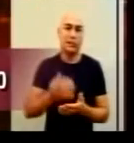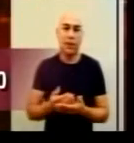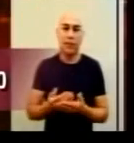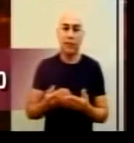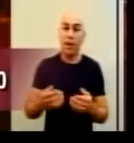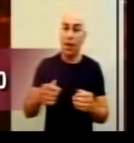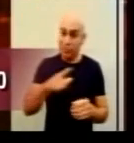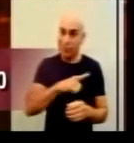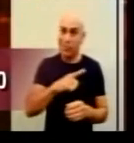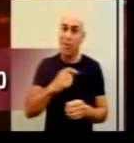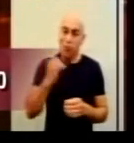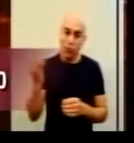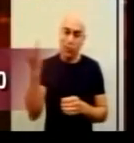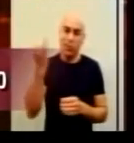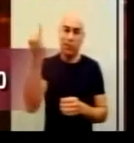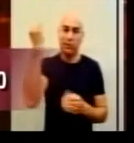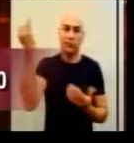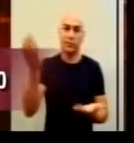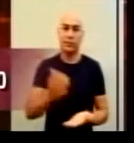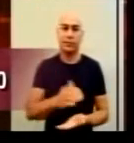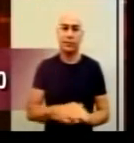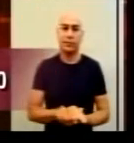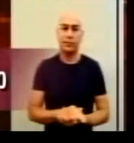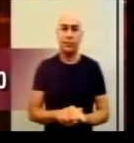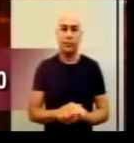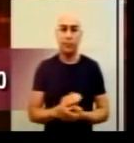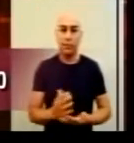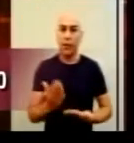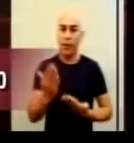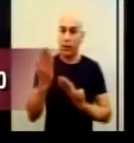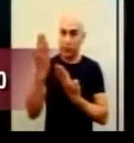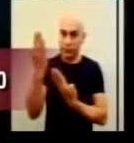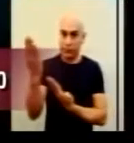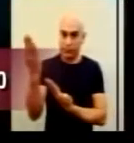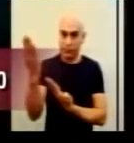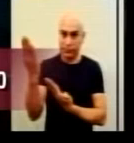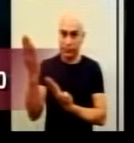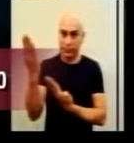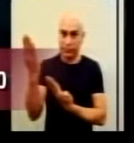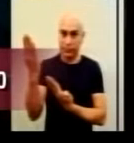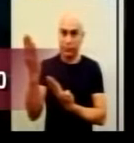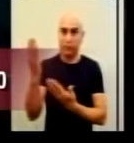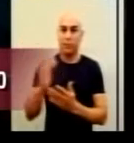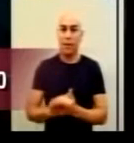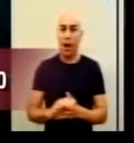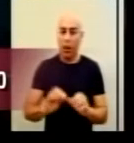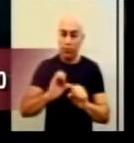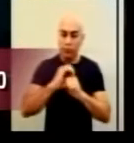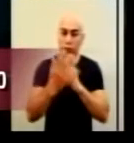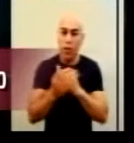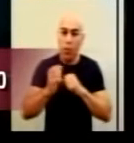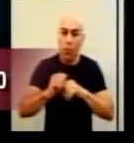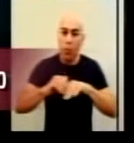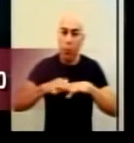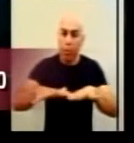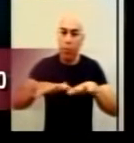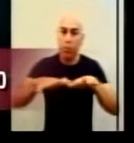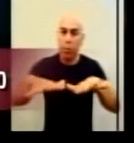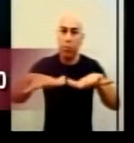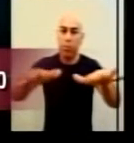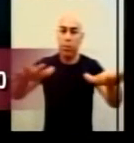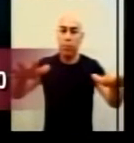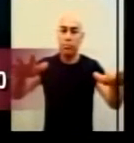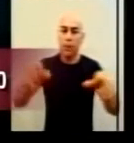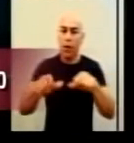está sendo muito importante. Próximo. Aqui para mostrar a evolução da nossa epidemia. Como o Dr. Aldene sempre fala,